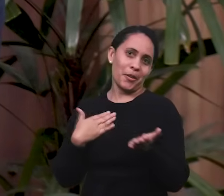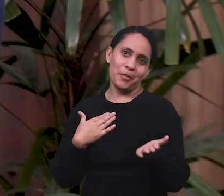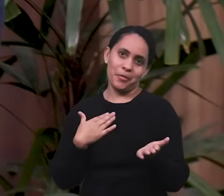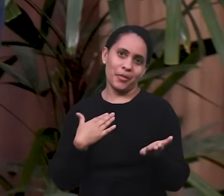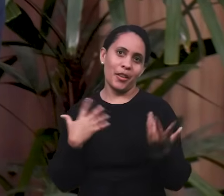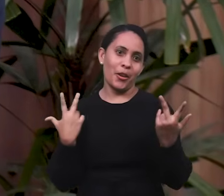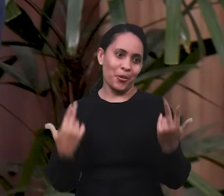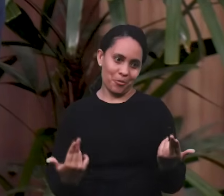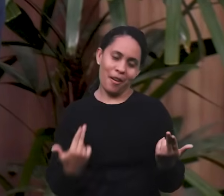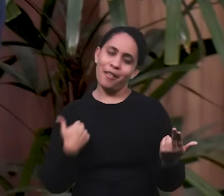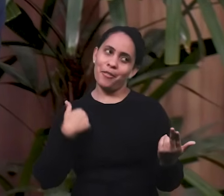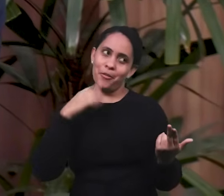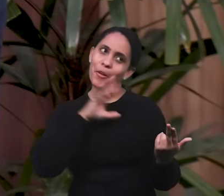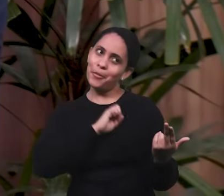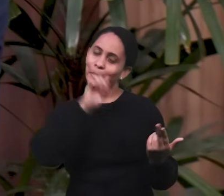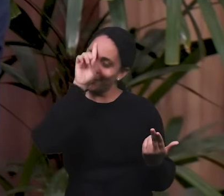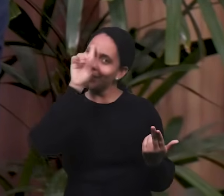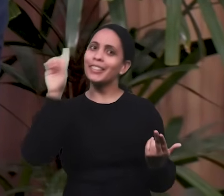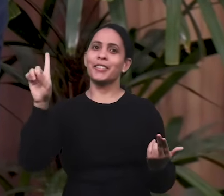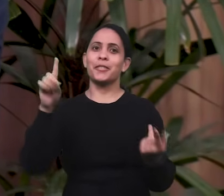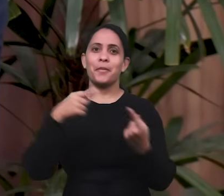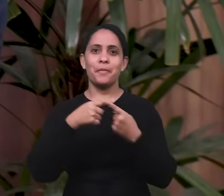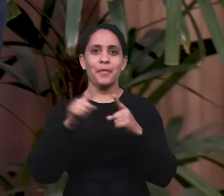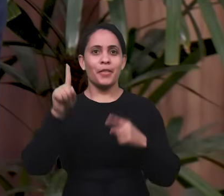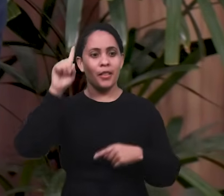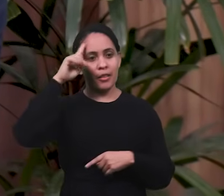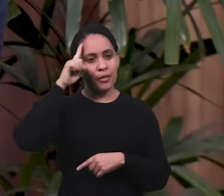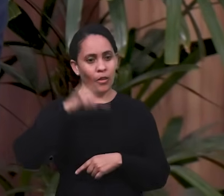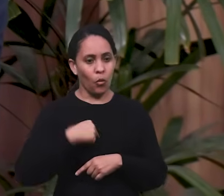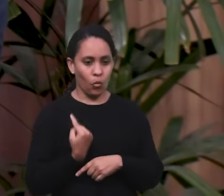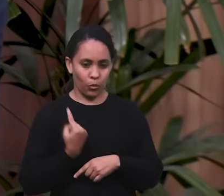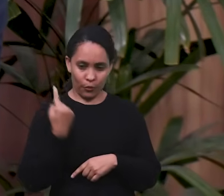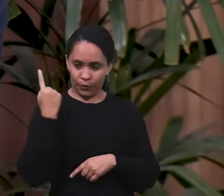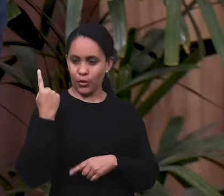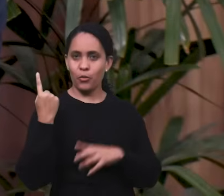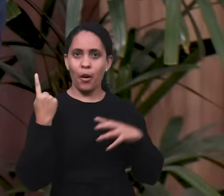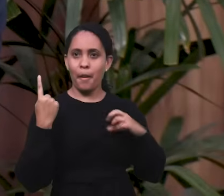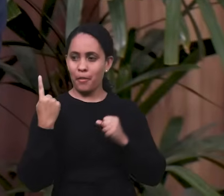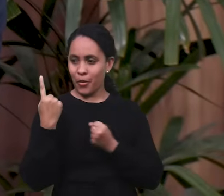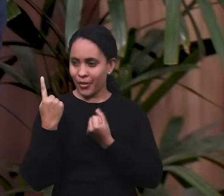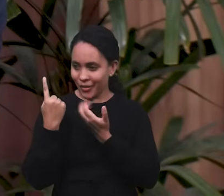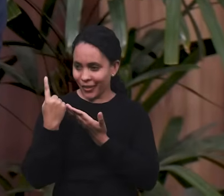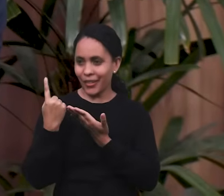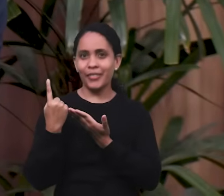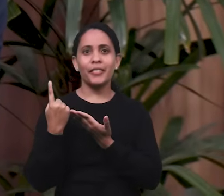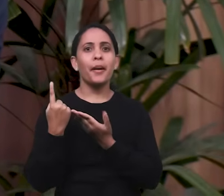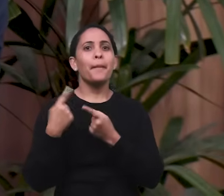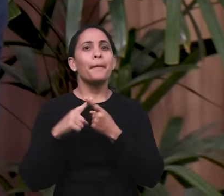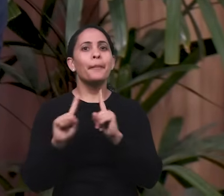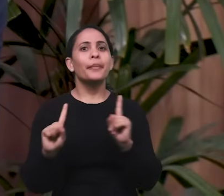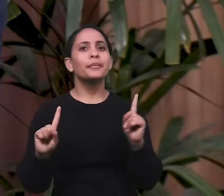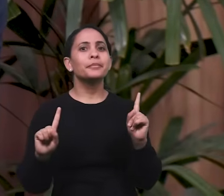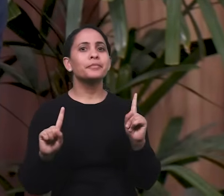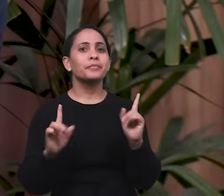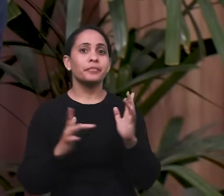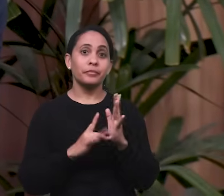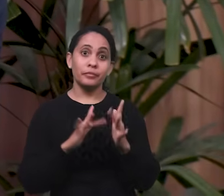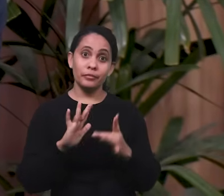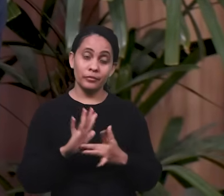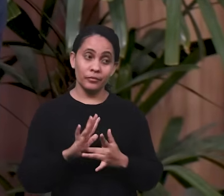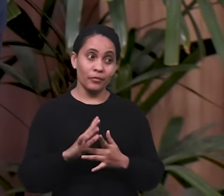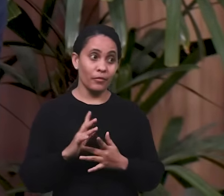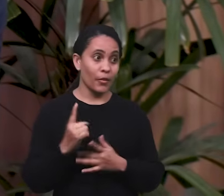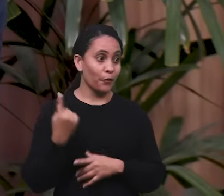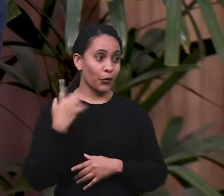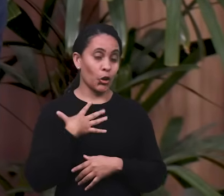não tem como alcançar o que o Senhor faz. Ele tinha um único filho e todo o seu amor estava ali. Agora Jesus deixa, depois da